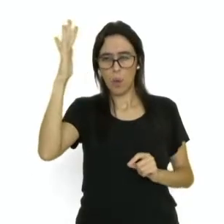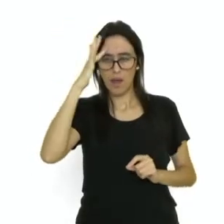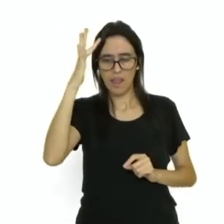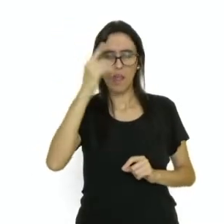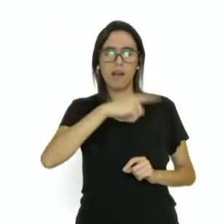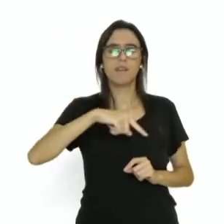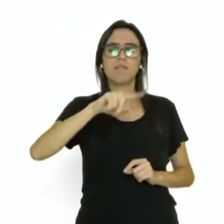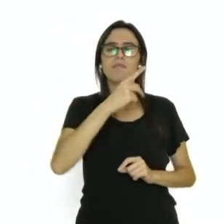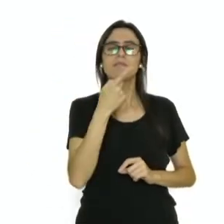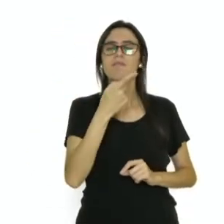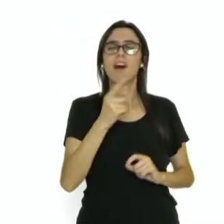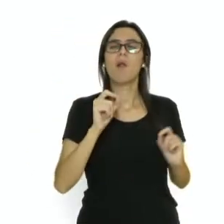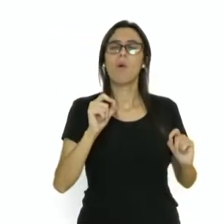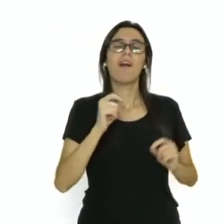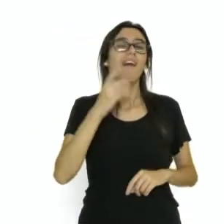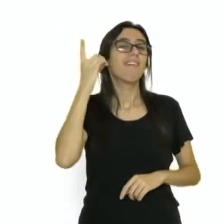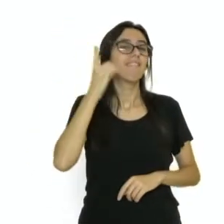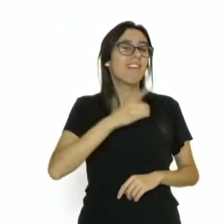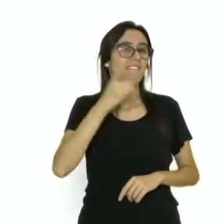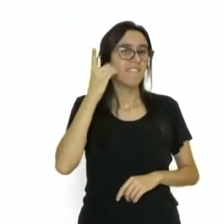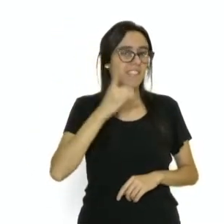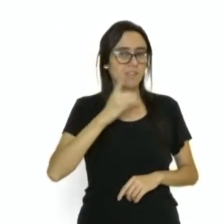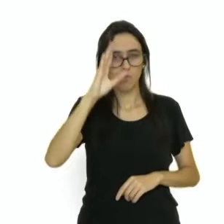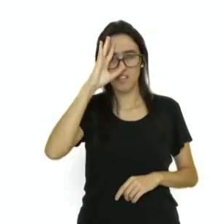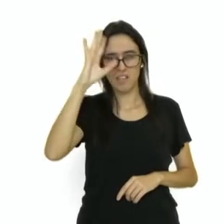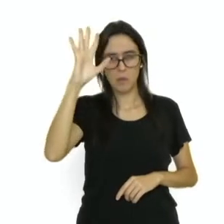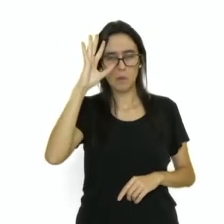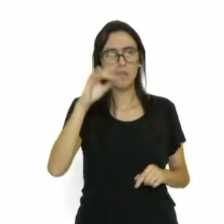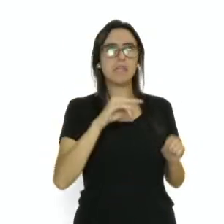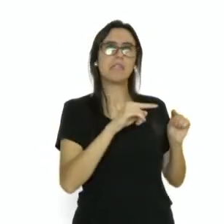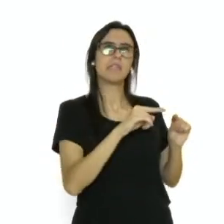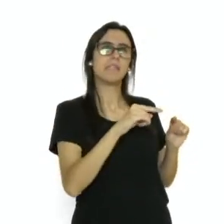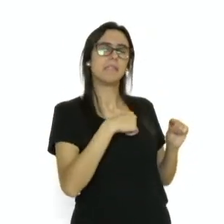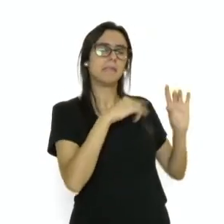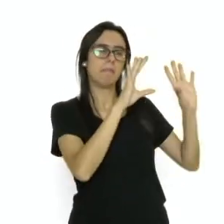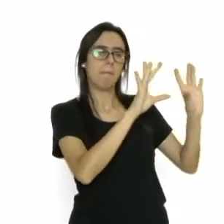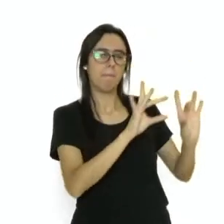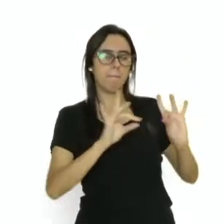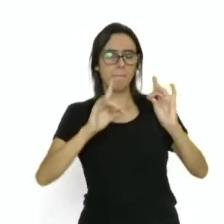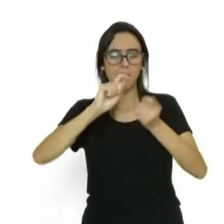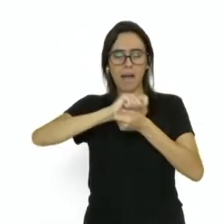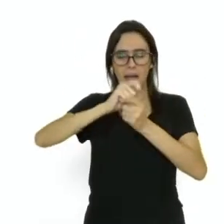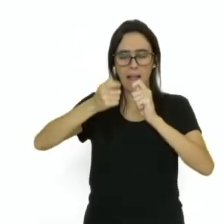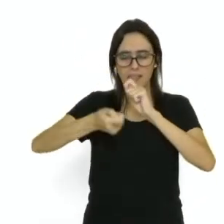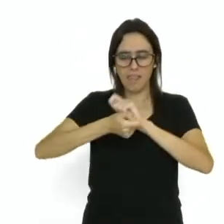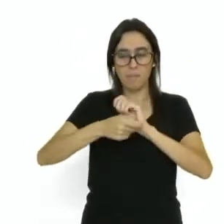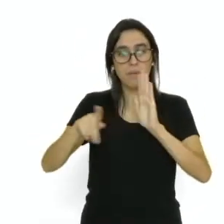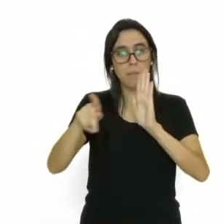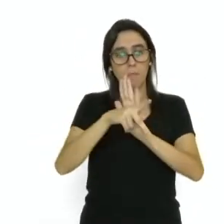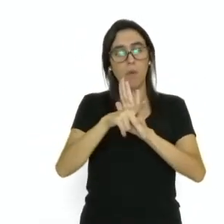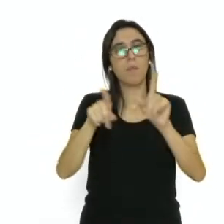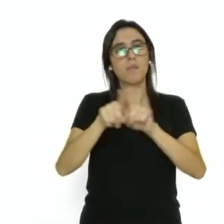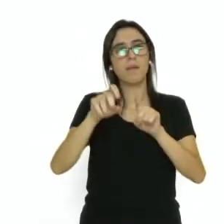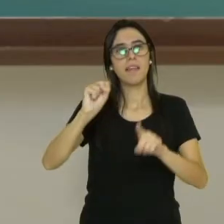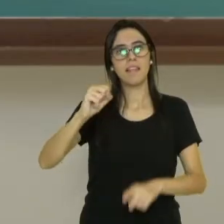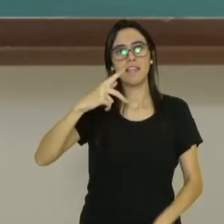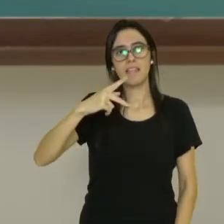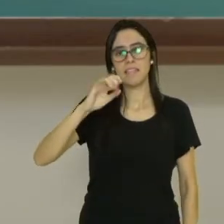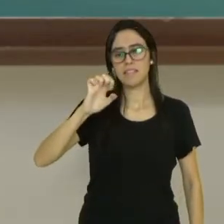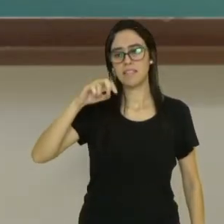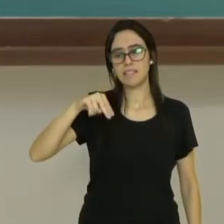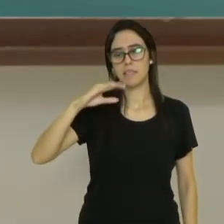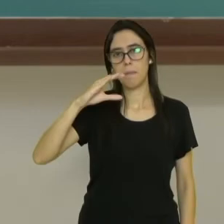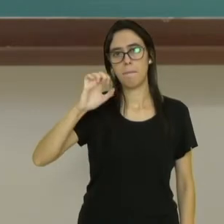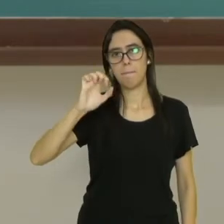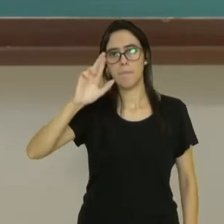utilizar a teoria do darwinismo, vão adaptar ela, vão utilizar os escritos de Herbert Spencer, que conceitua o